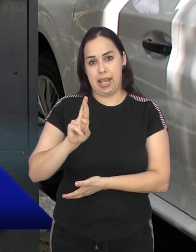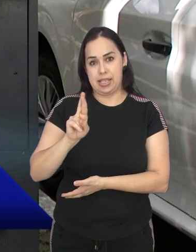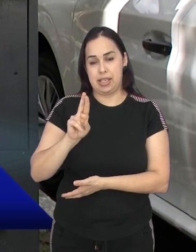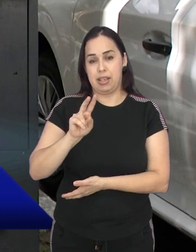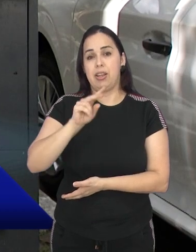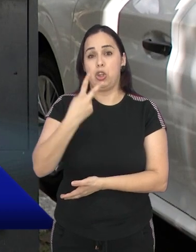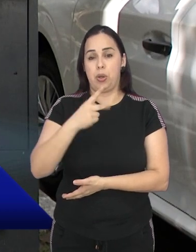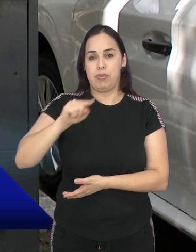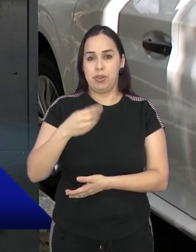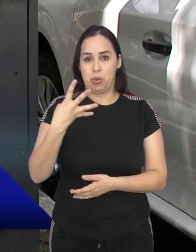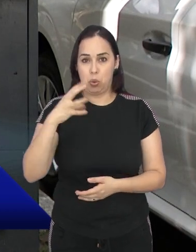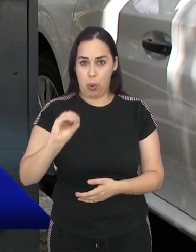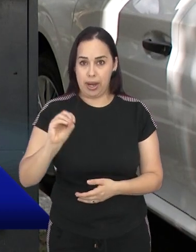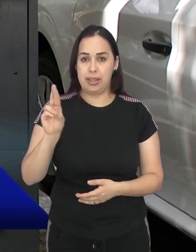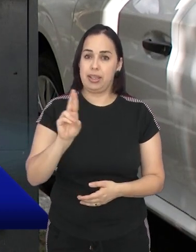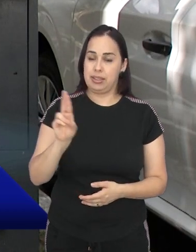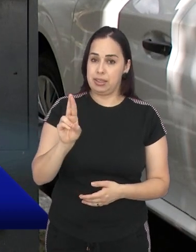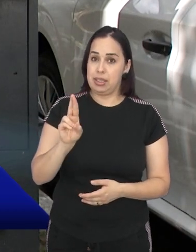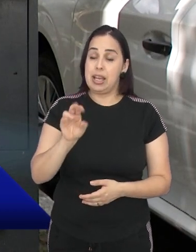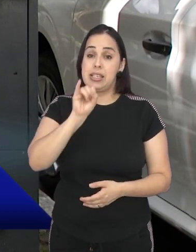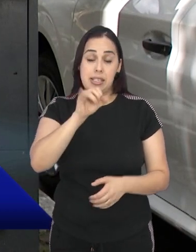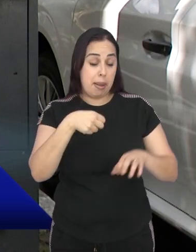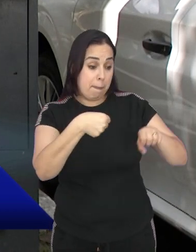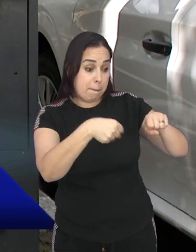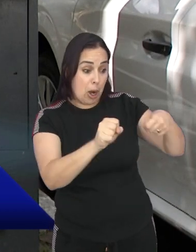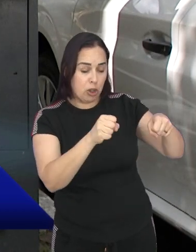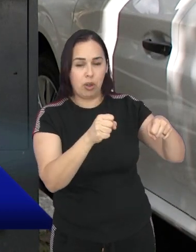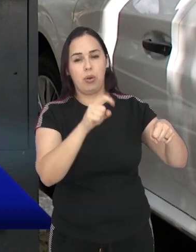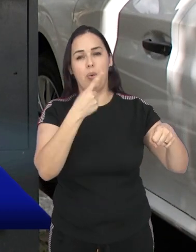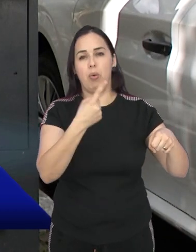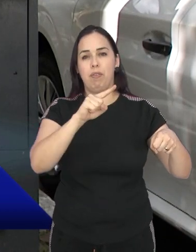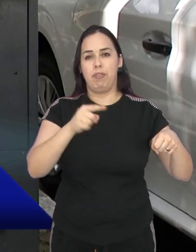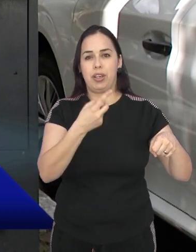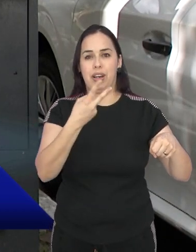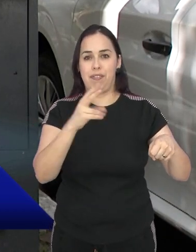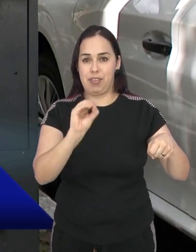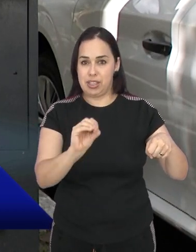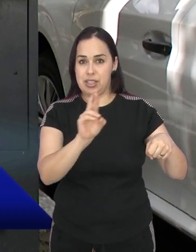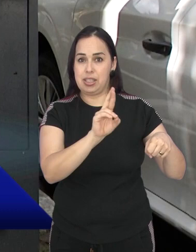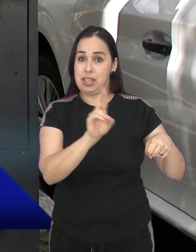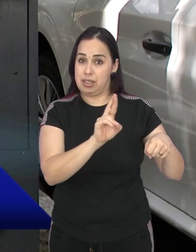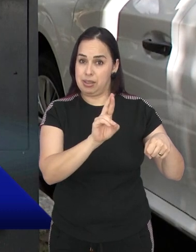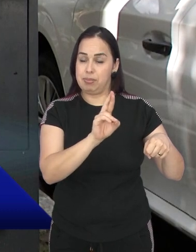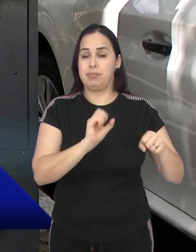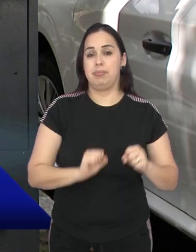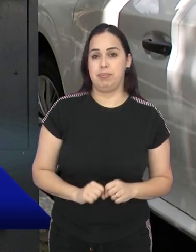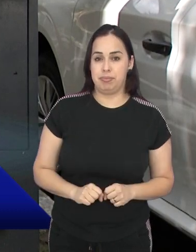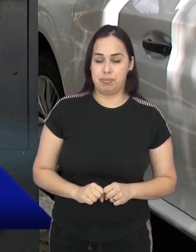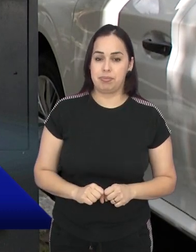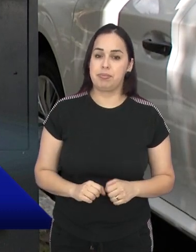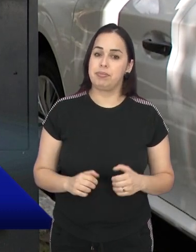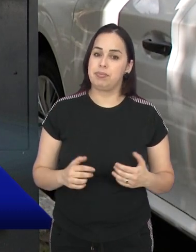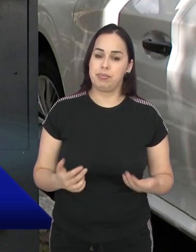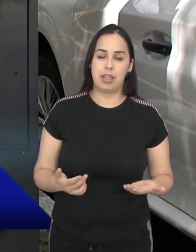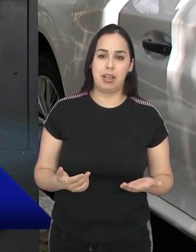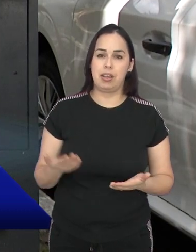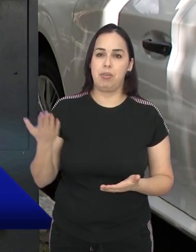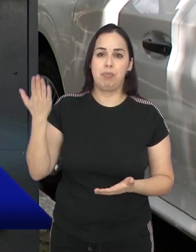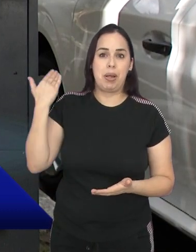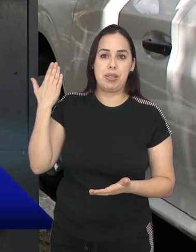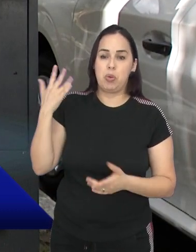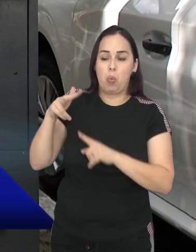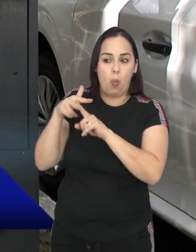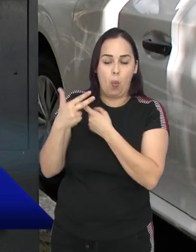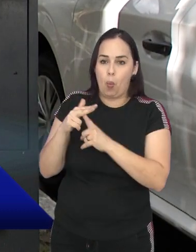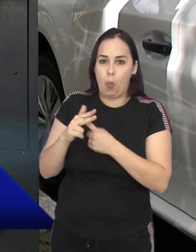R$ 2,40. No caso das motos, R$ 1,20 por esse mesmo período. O valor não era